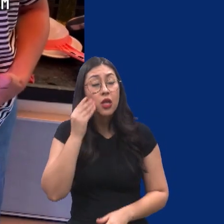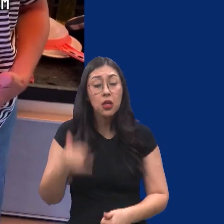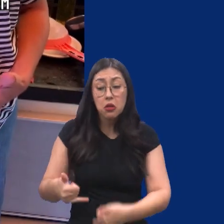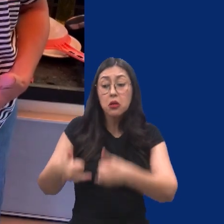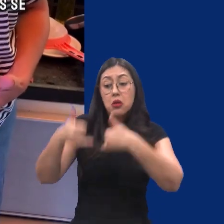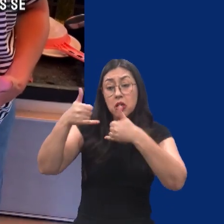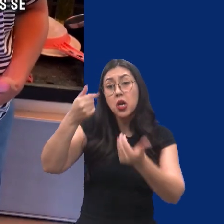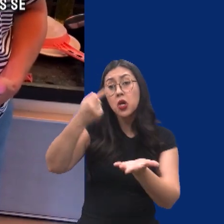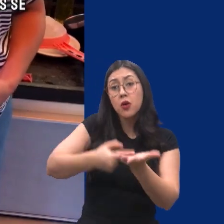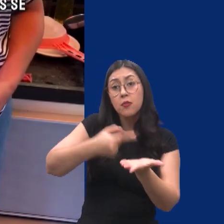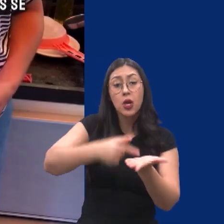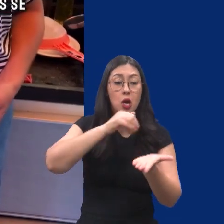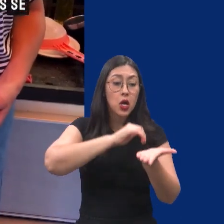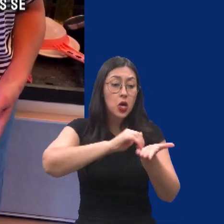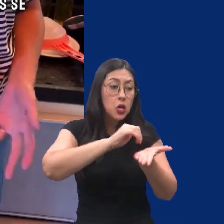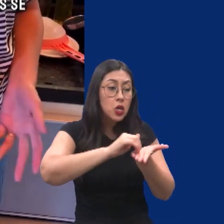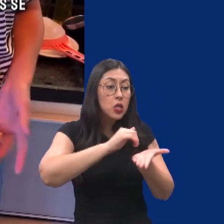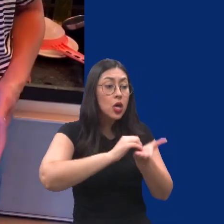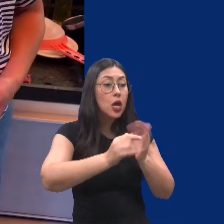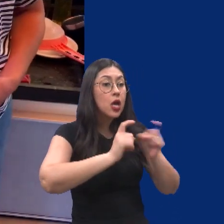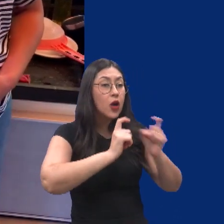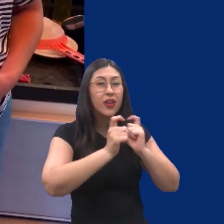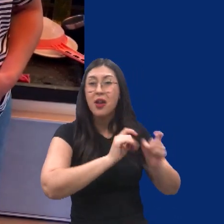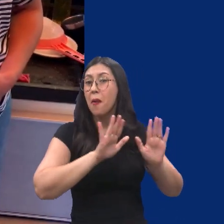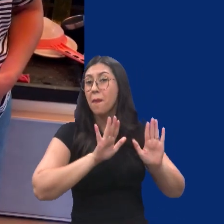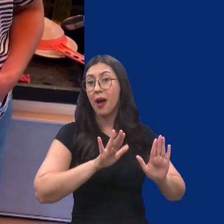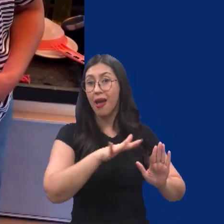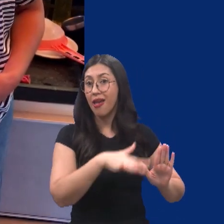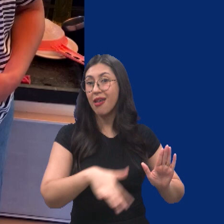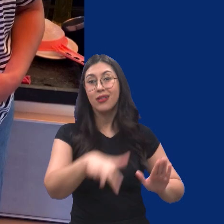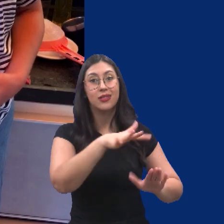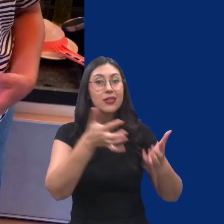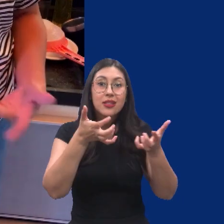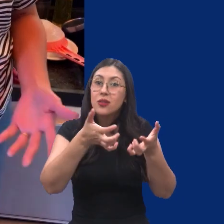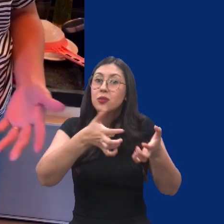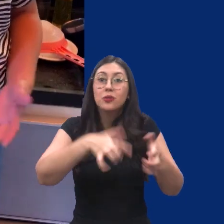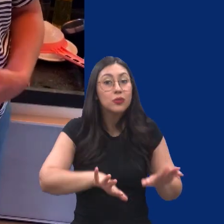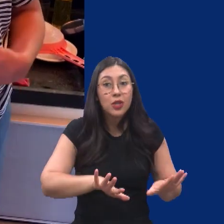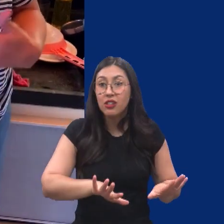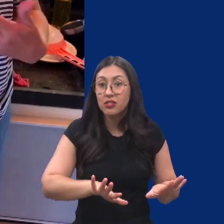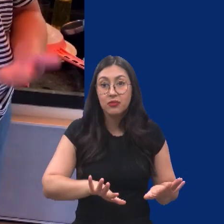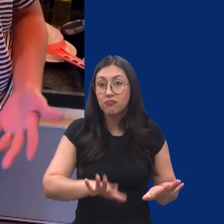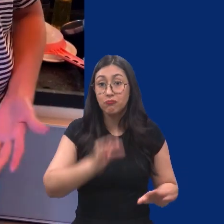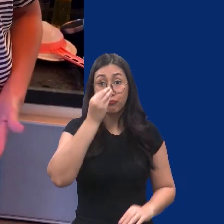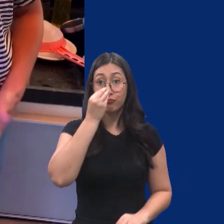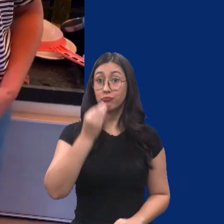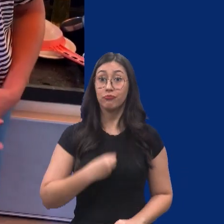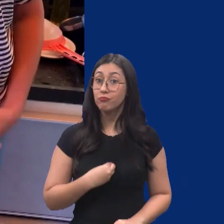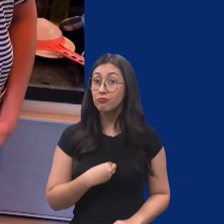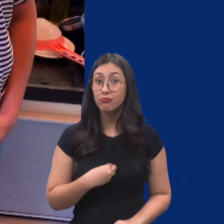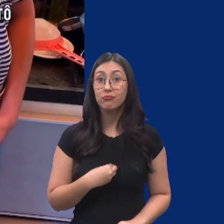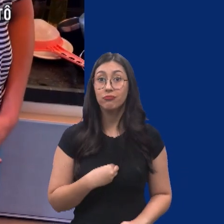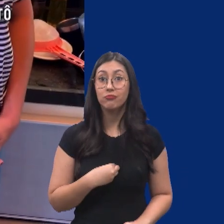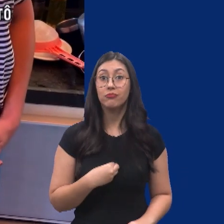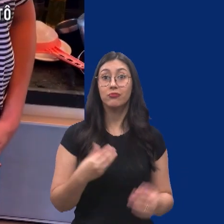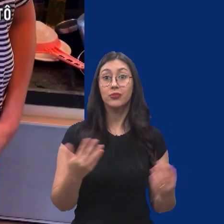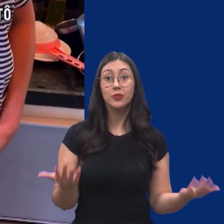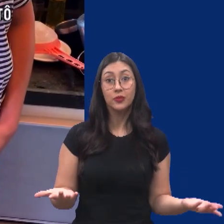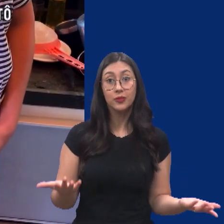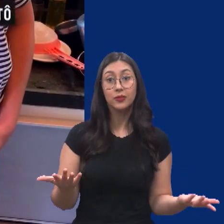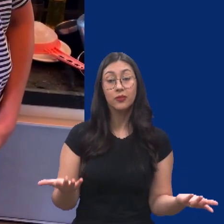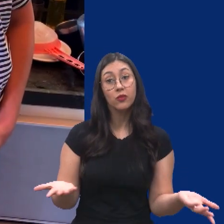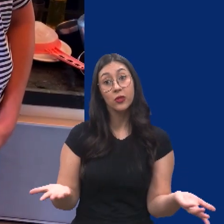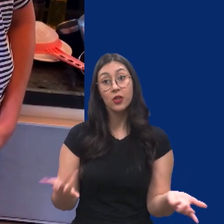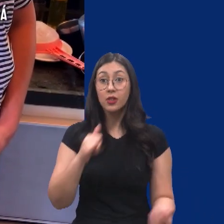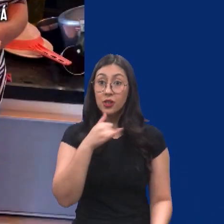secretário, mas infelizmente eles se recusam, não querem nos ouvir. me ouvir, tá? E